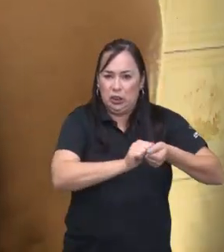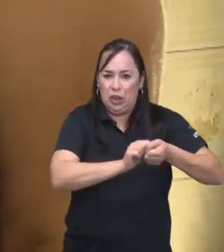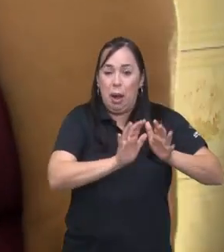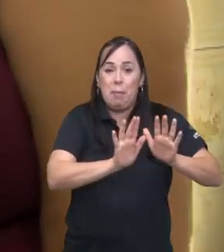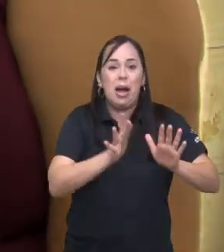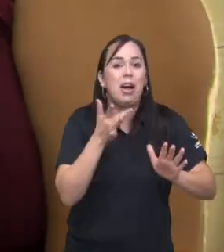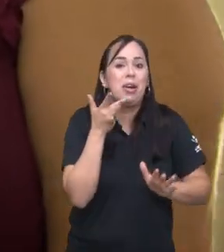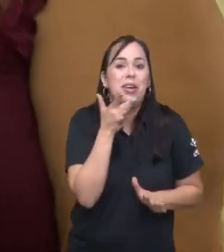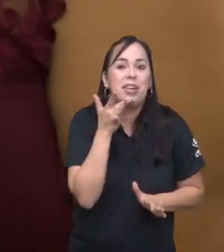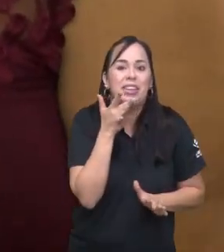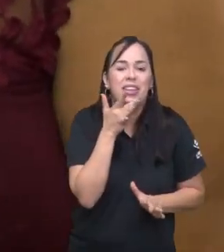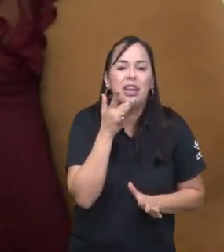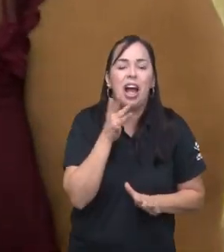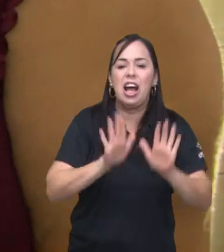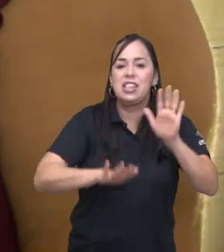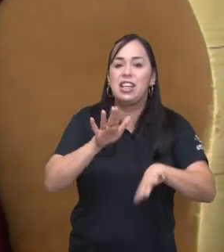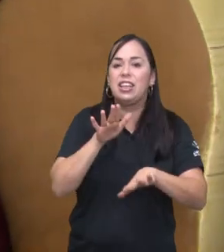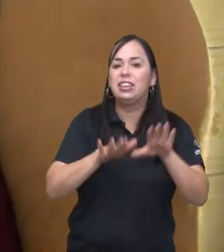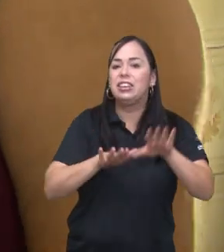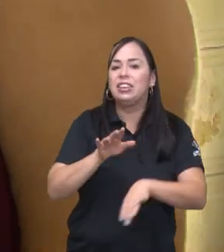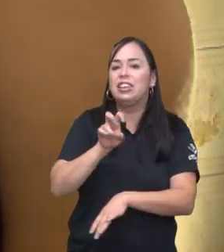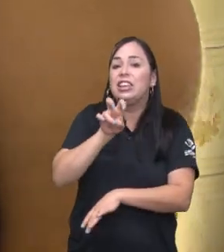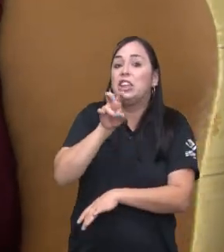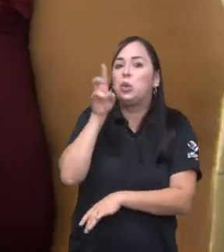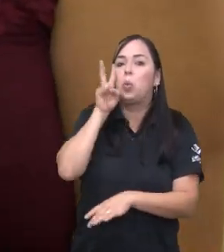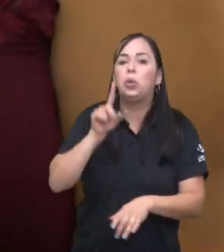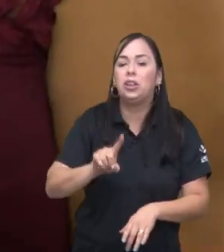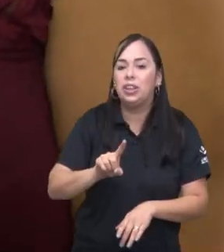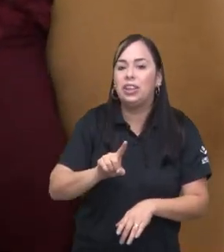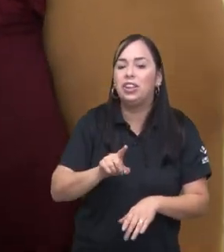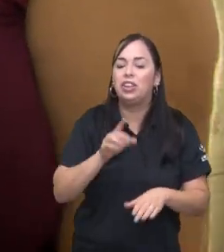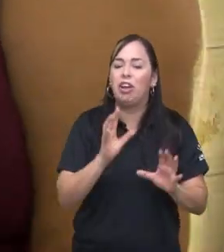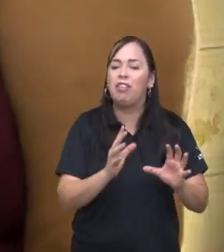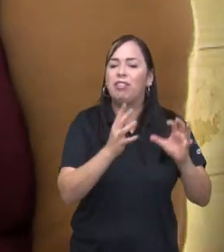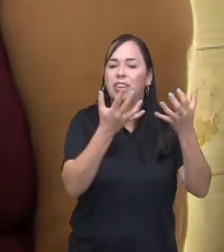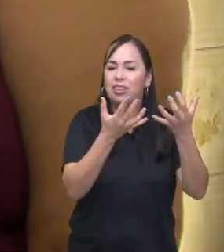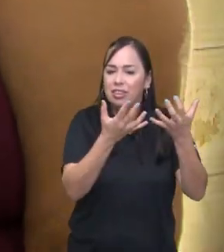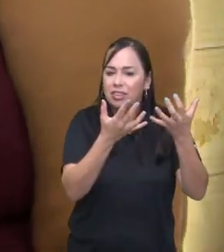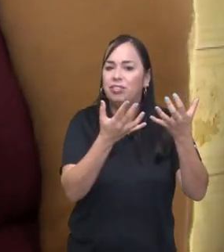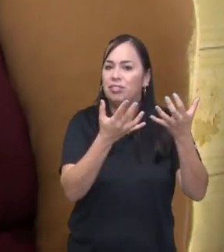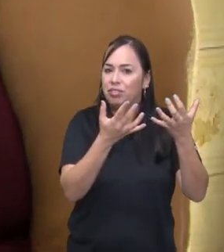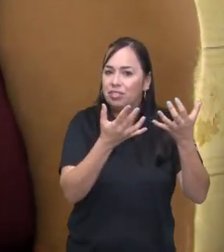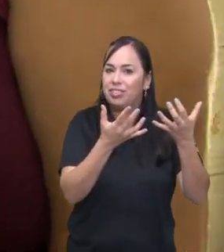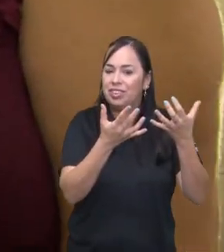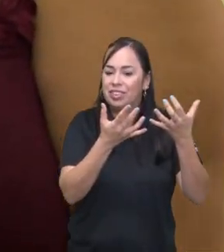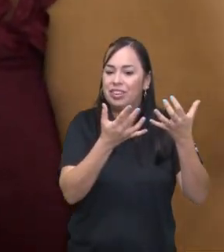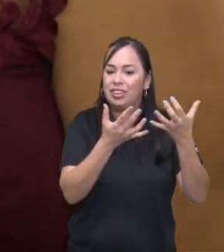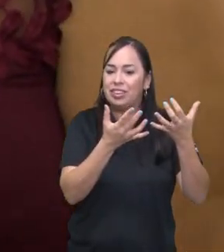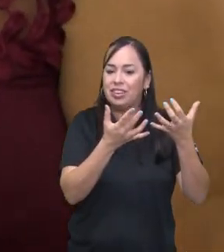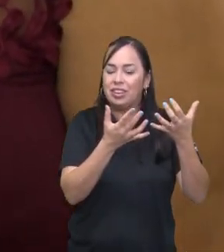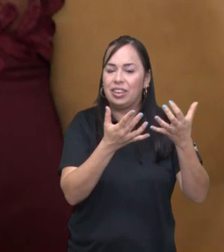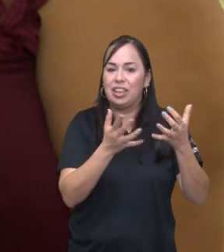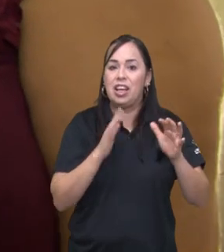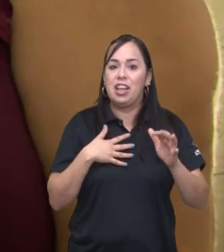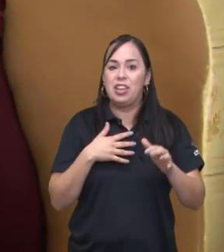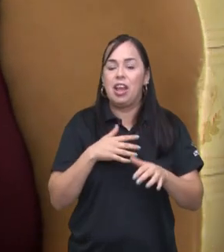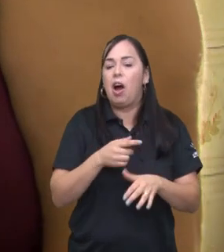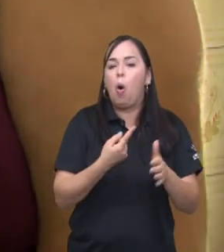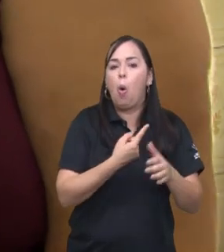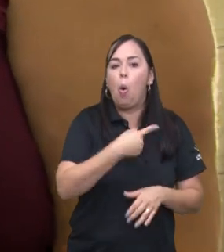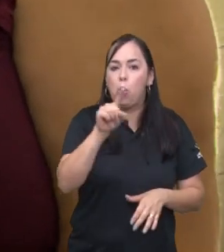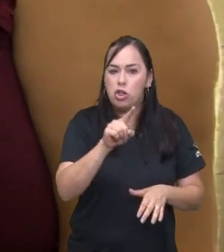vezes ficava até 5 dias de festa. Até a época que nós ficamos na Sábia era 5 dias. A última festa grande